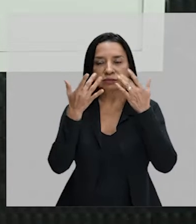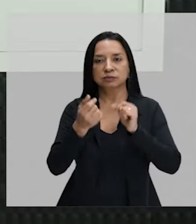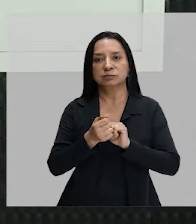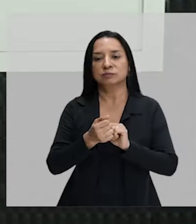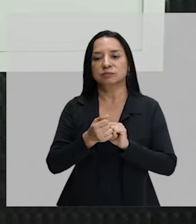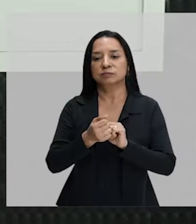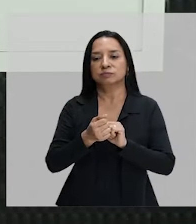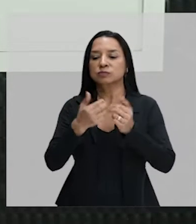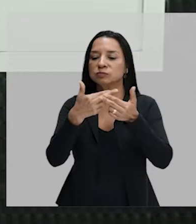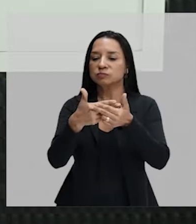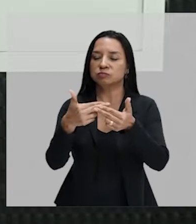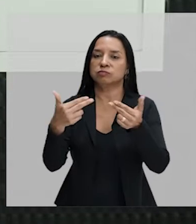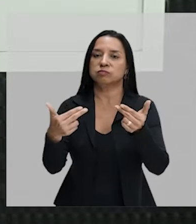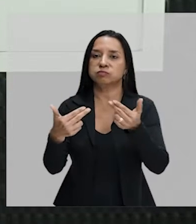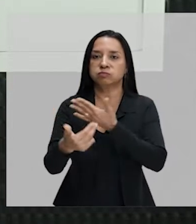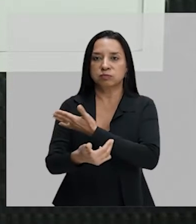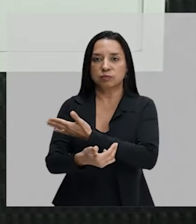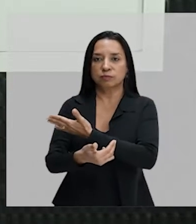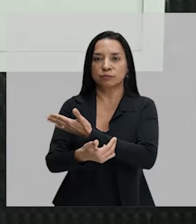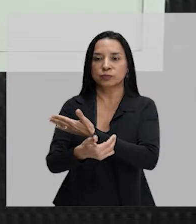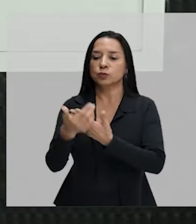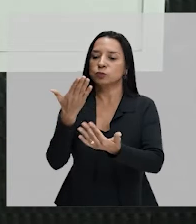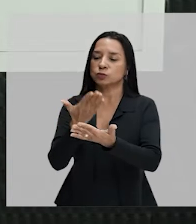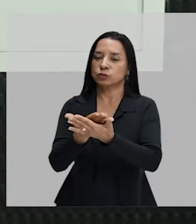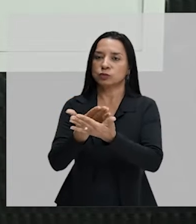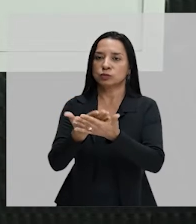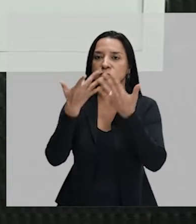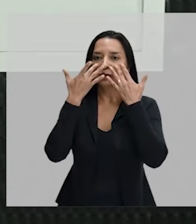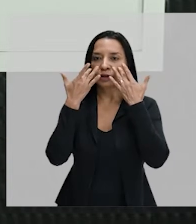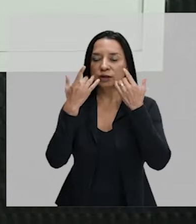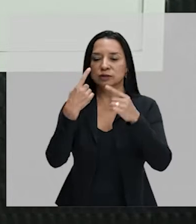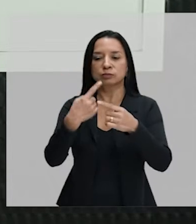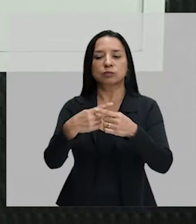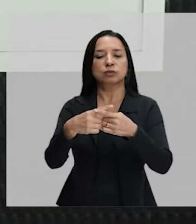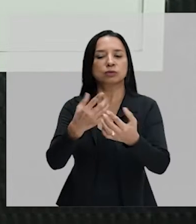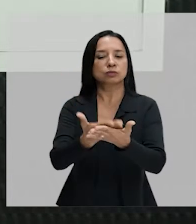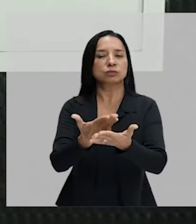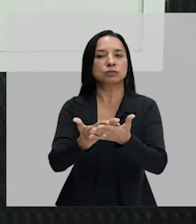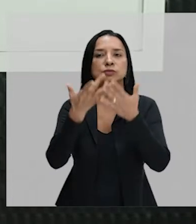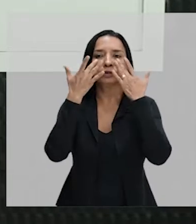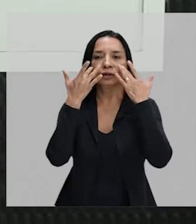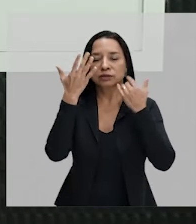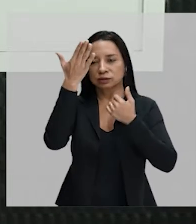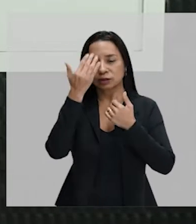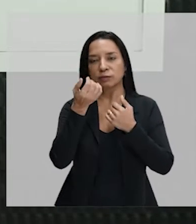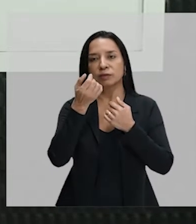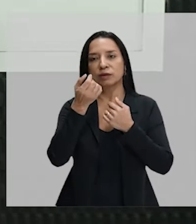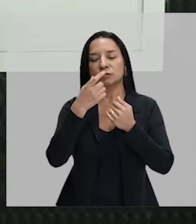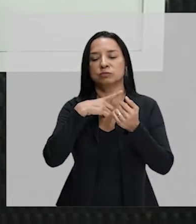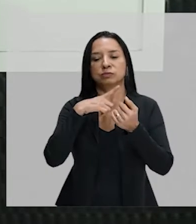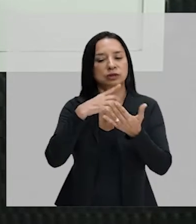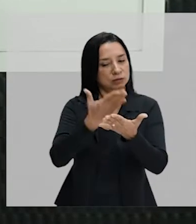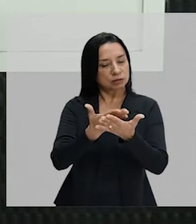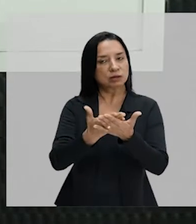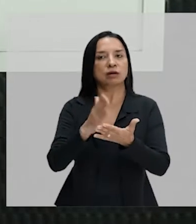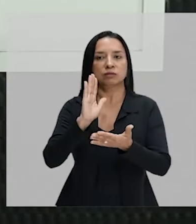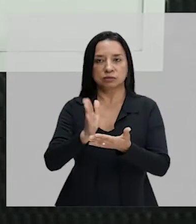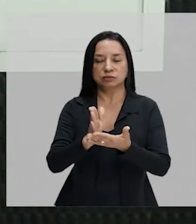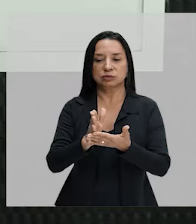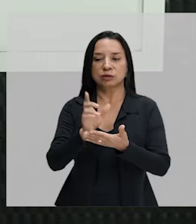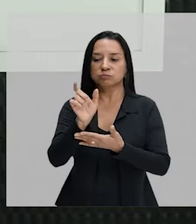E estes elementos do estudo da arte. Por que o estudo da arte? Nós sabemos, nós temos aulas aqui já sobre